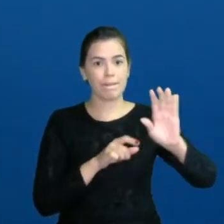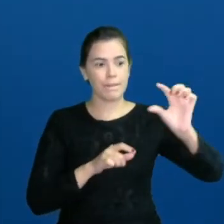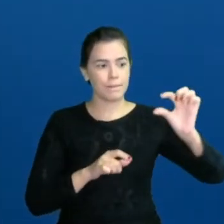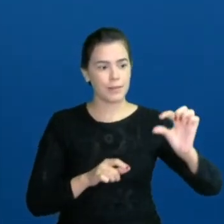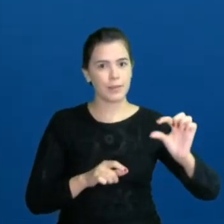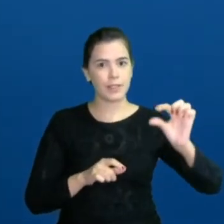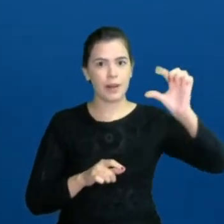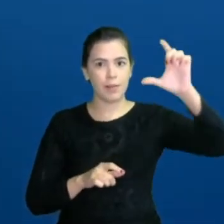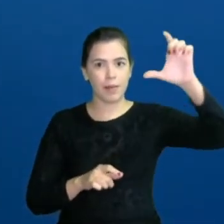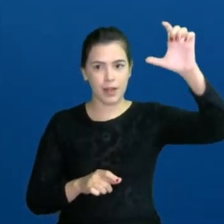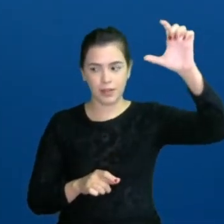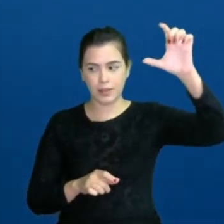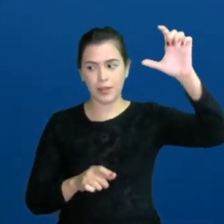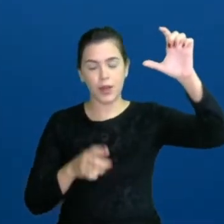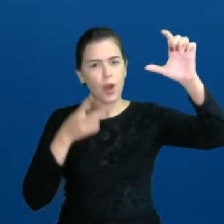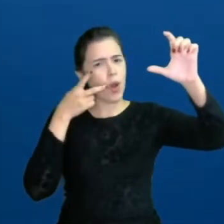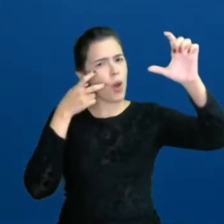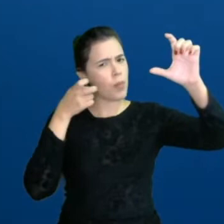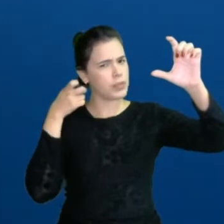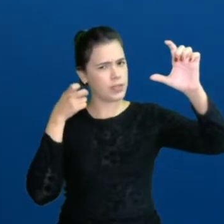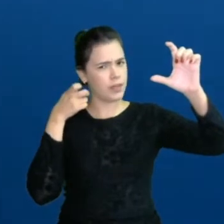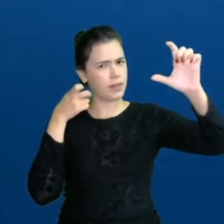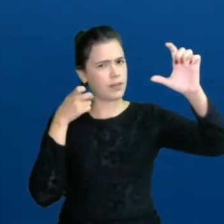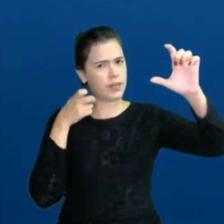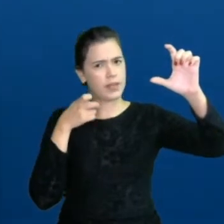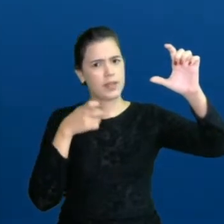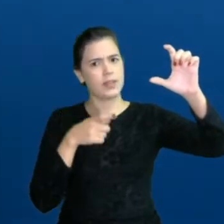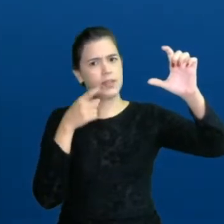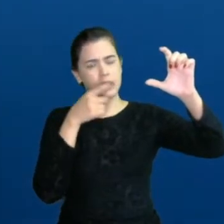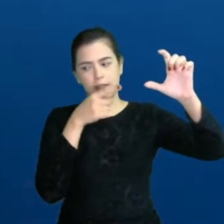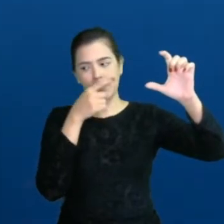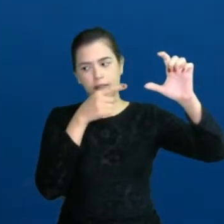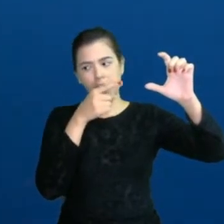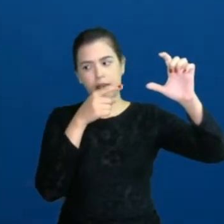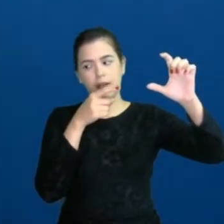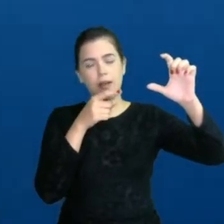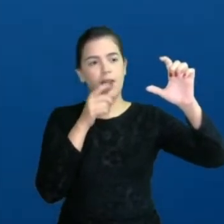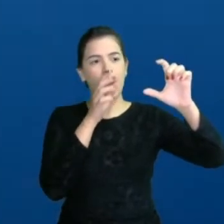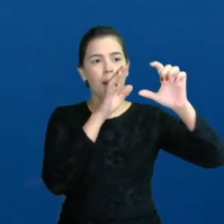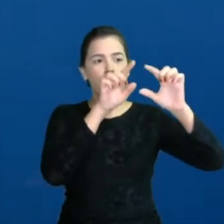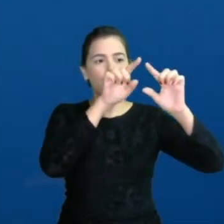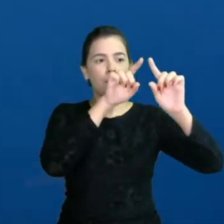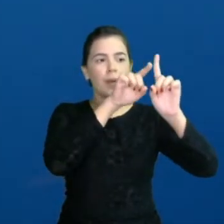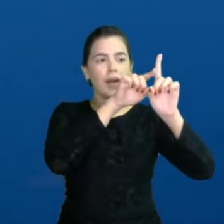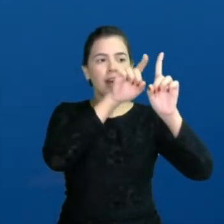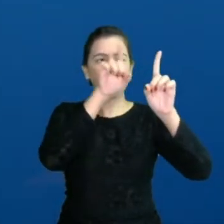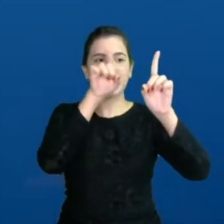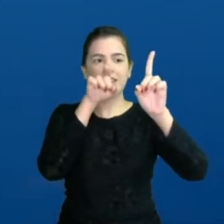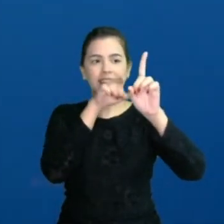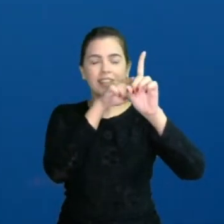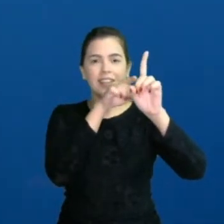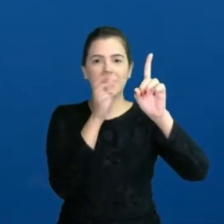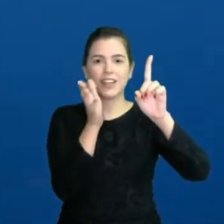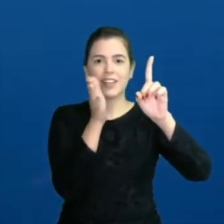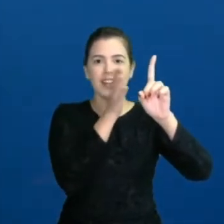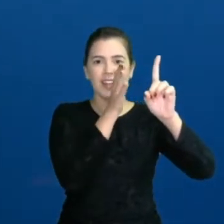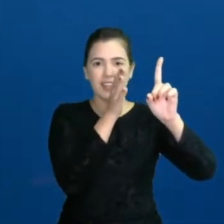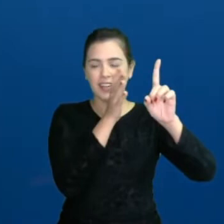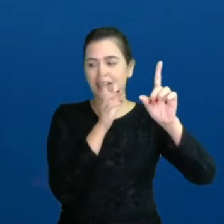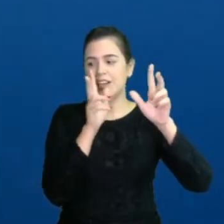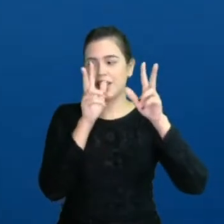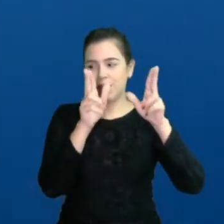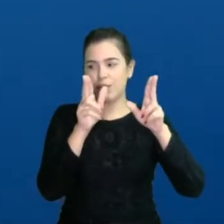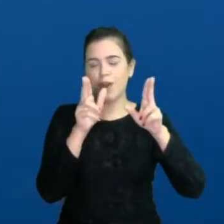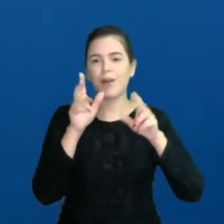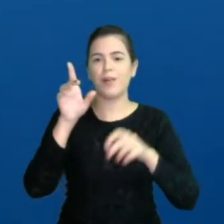daqui. Observa a barriguinha dela. Tá para o lado de cá. A mesma barriguinha que tem na letra